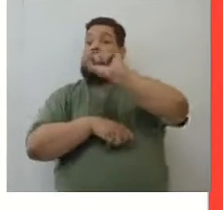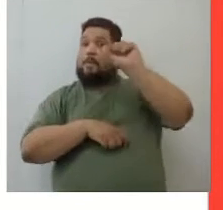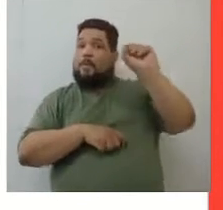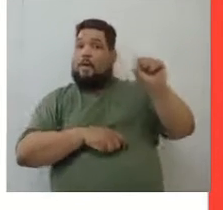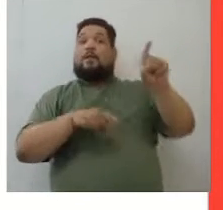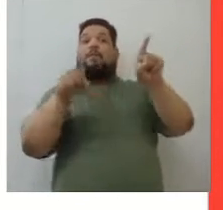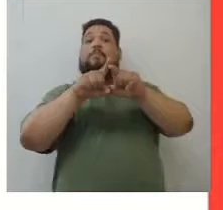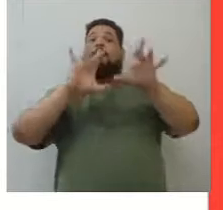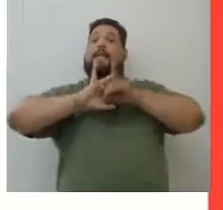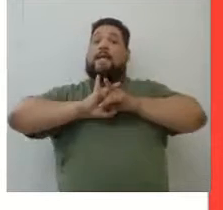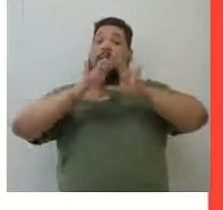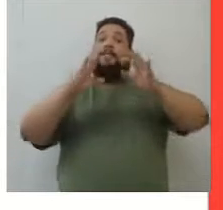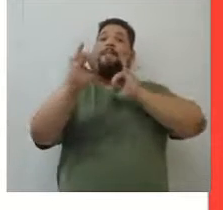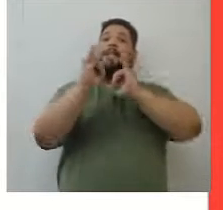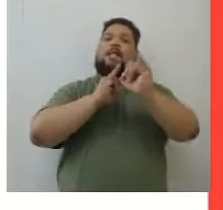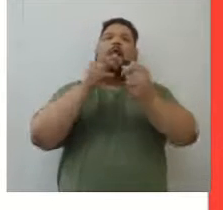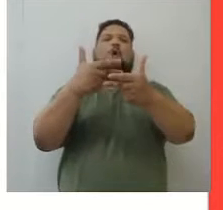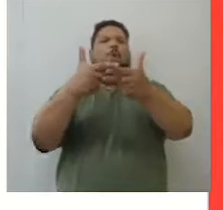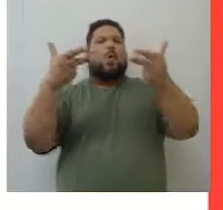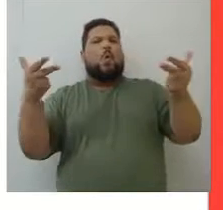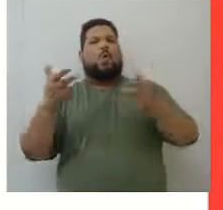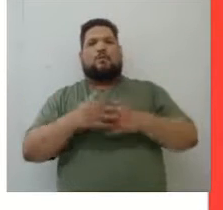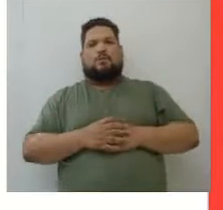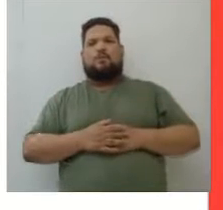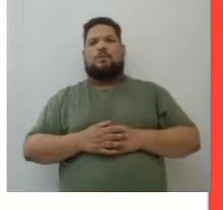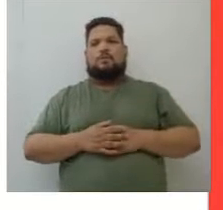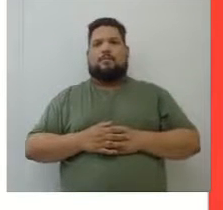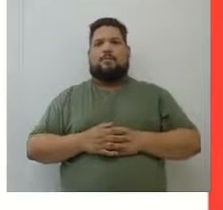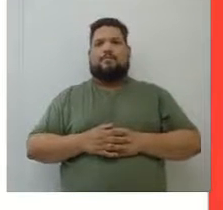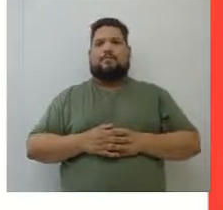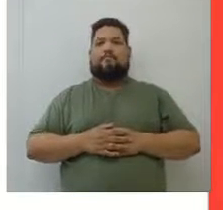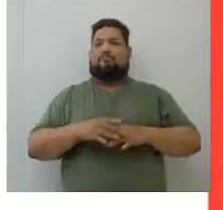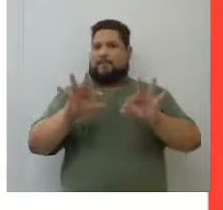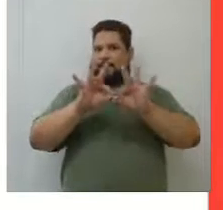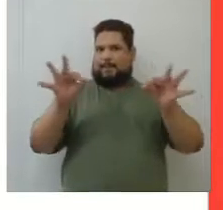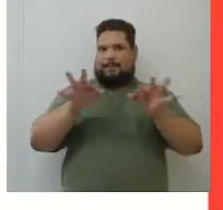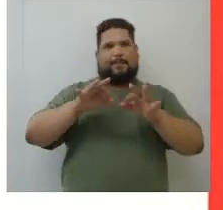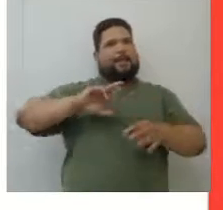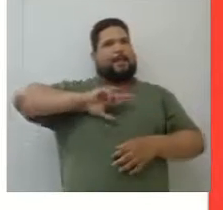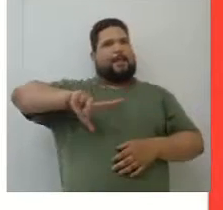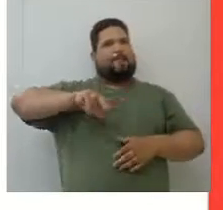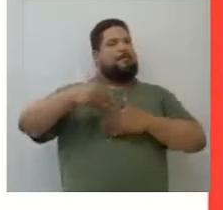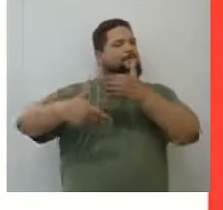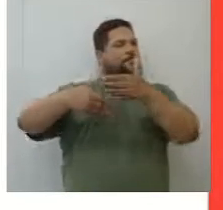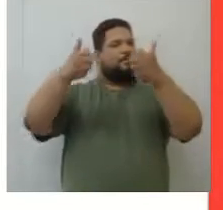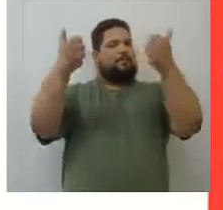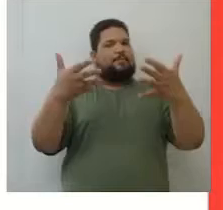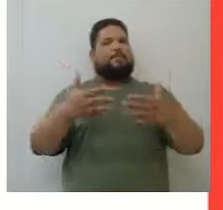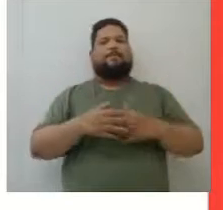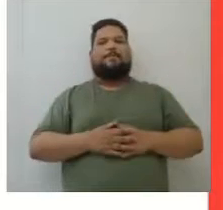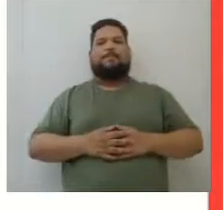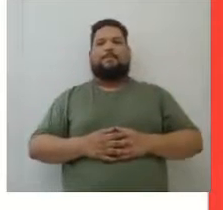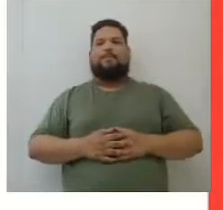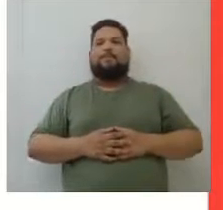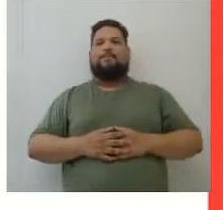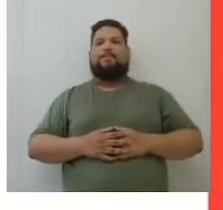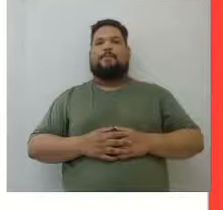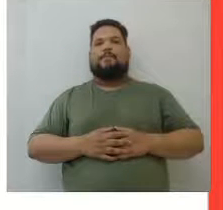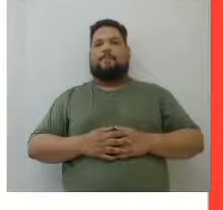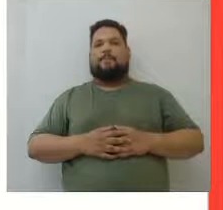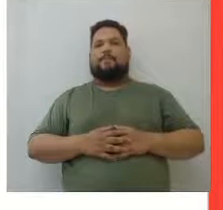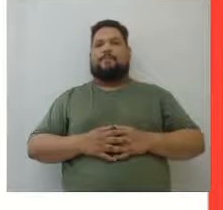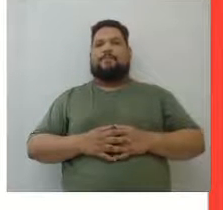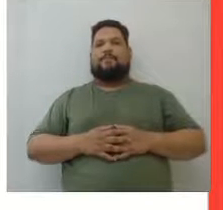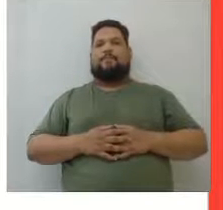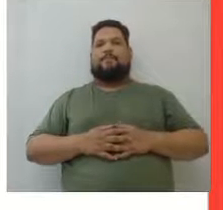deixar disponível na internet as coisas, tá? Então, não é uma coisa tão simples não. Vamos continuar. Ó, gente, a